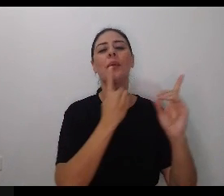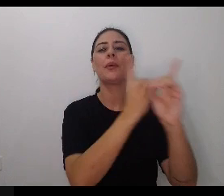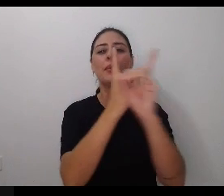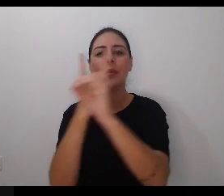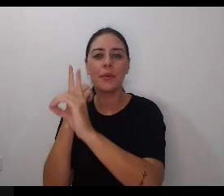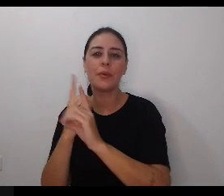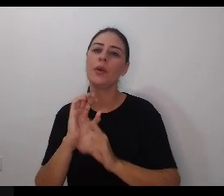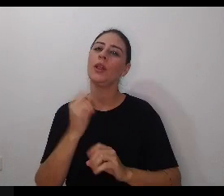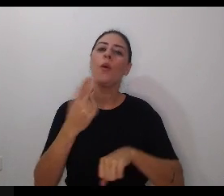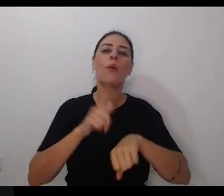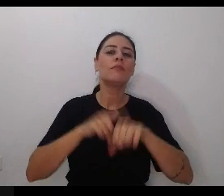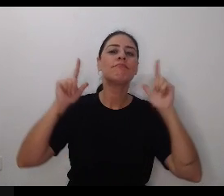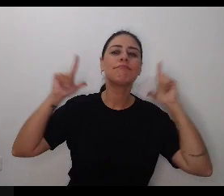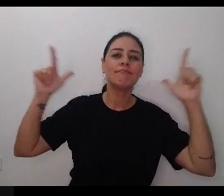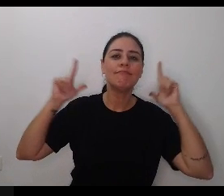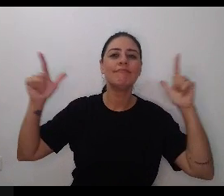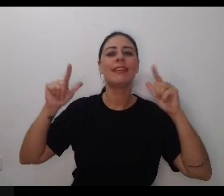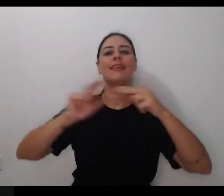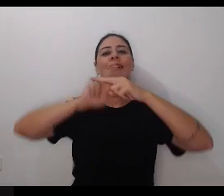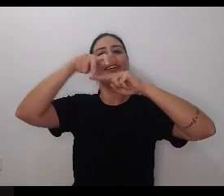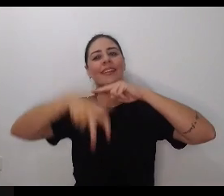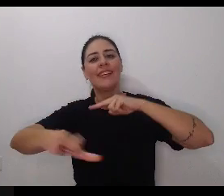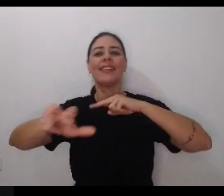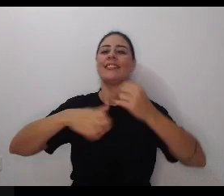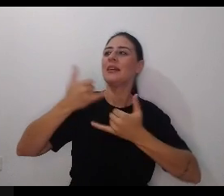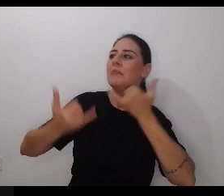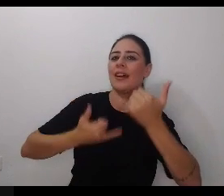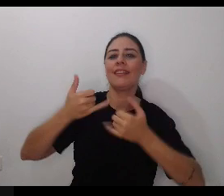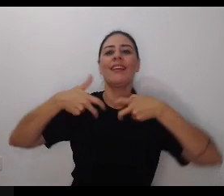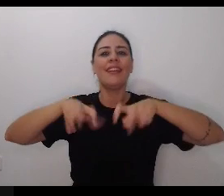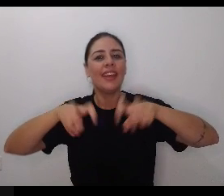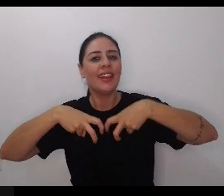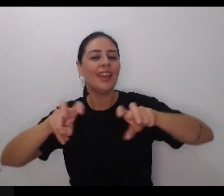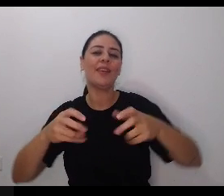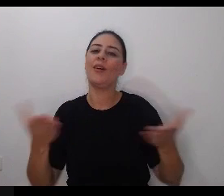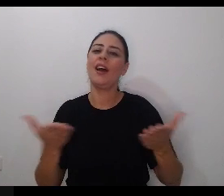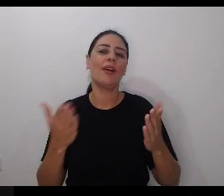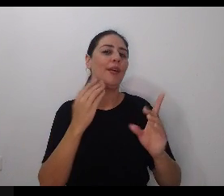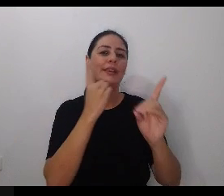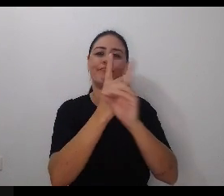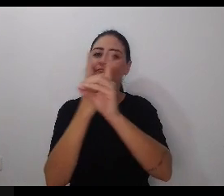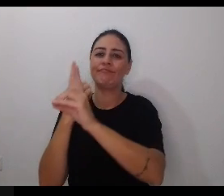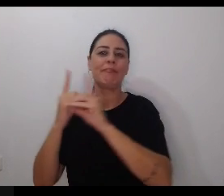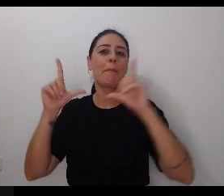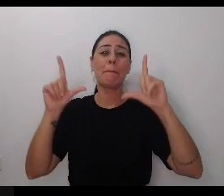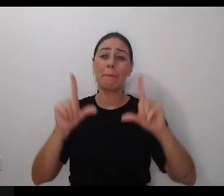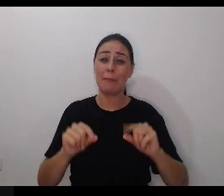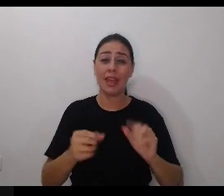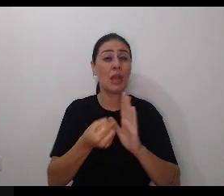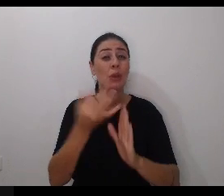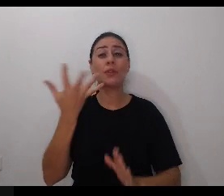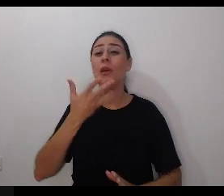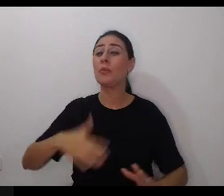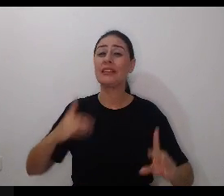crianças que se encontravam na escola, ou nos momentos de lazer, no parquinho, passaram a não